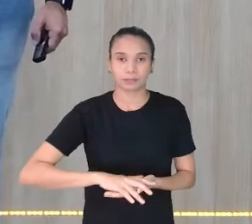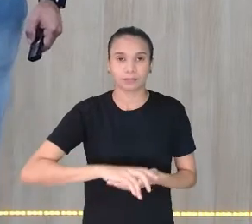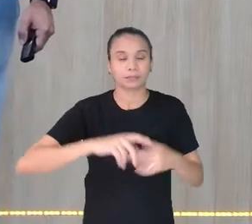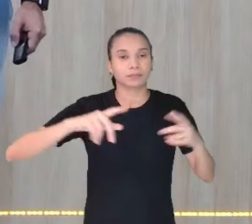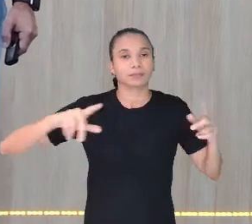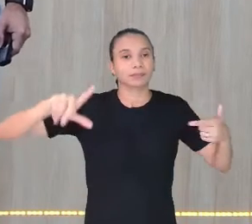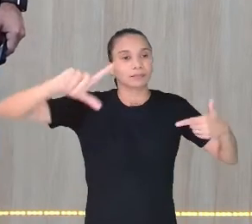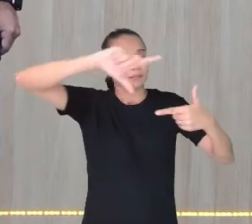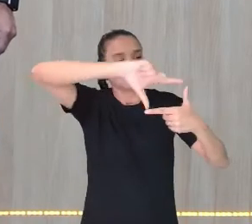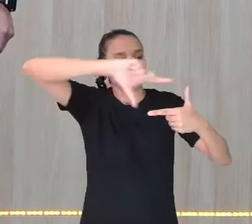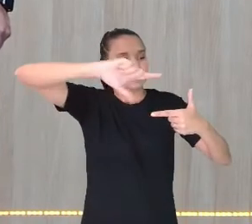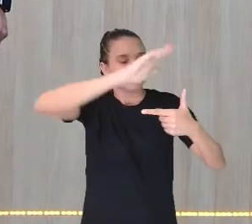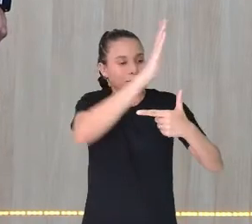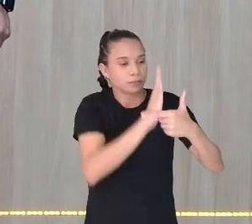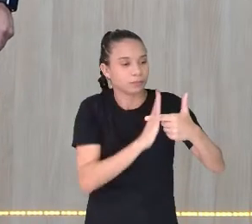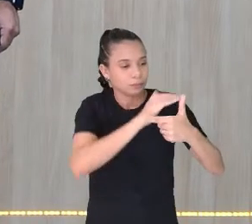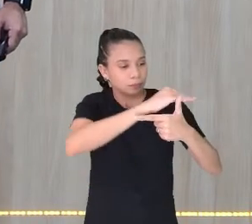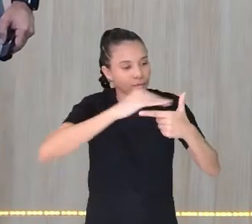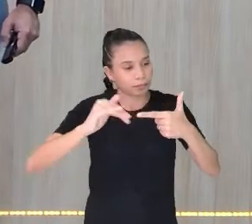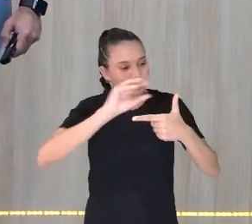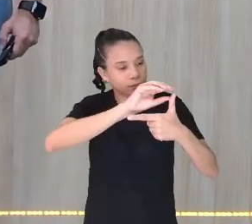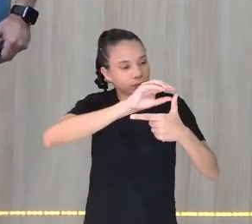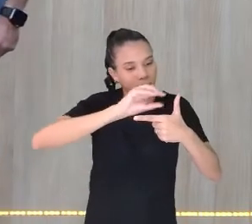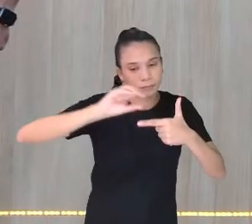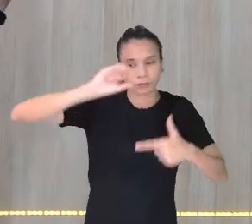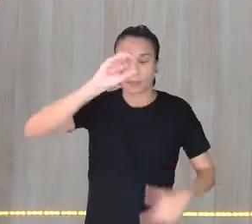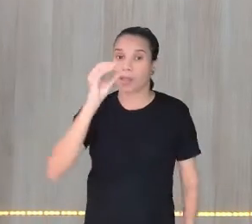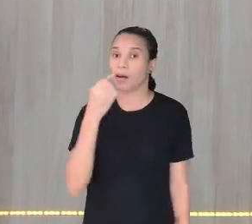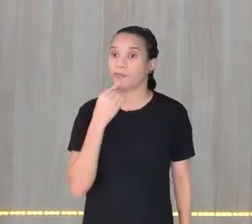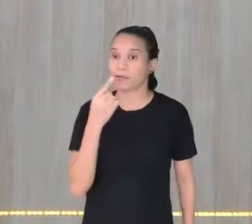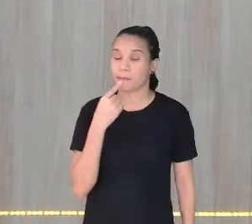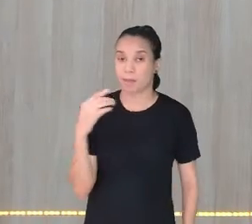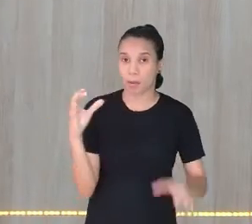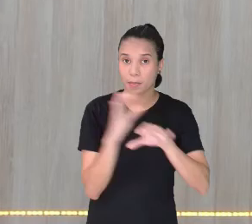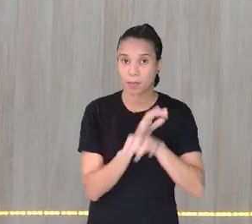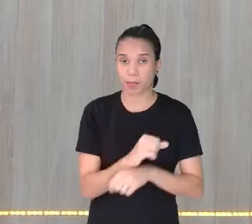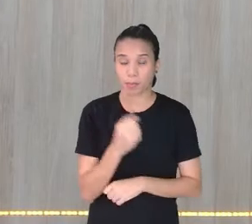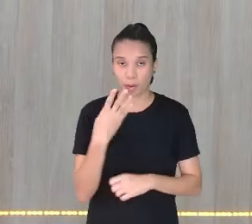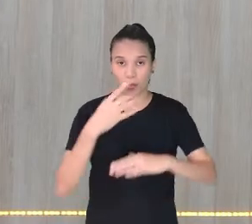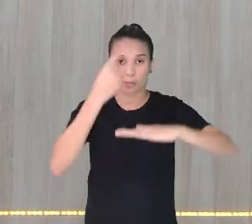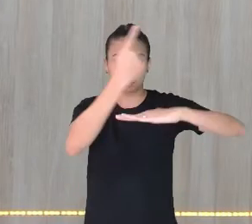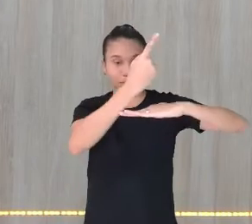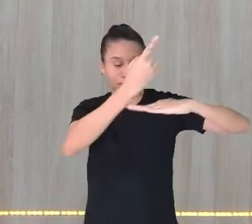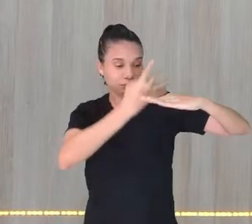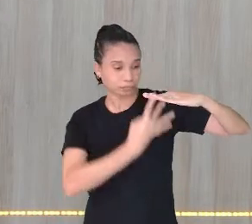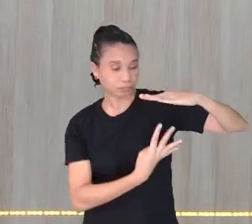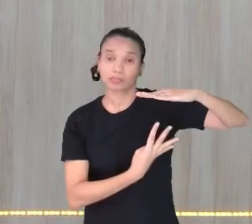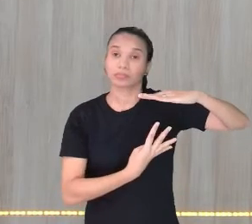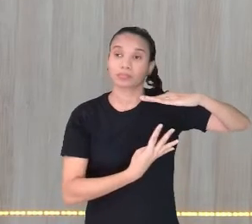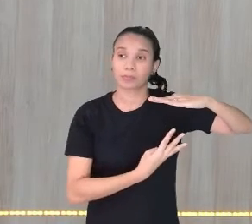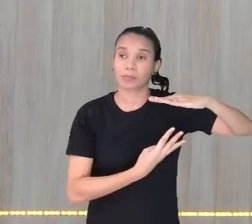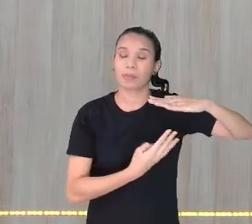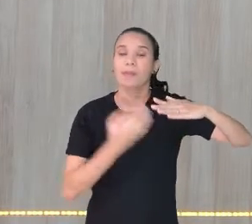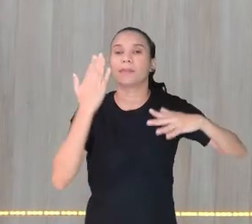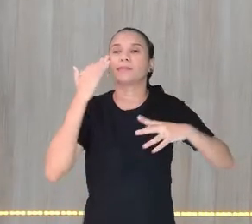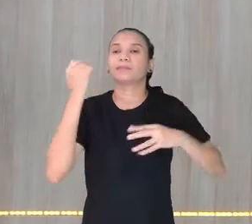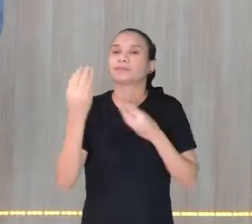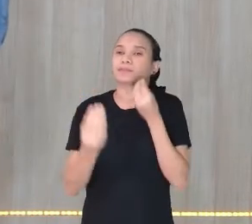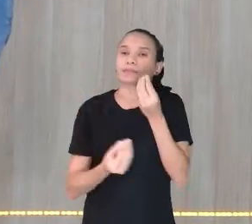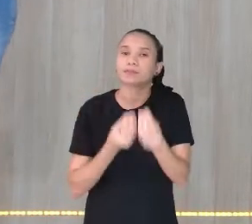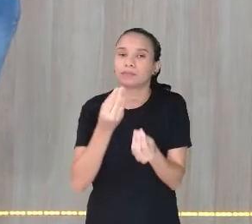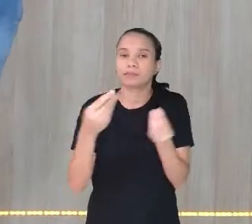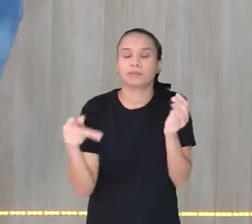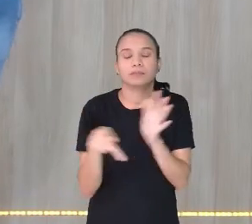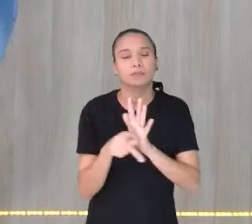eu tenho uma partezinha pintadinha de vermelho, num total de 4. Então, eu tenho aqui 1/4. E quero saber qual é